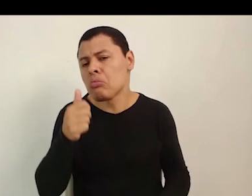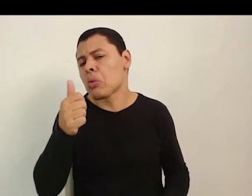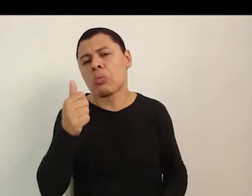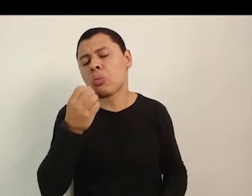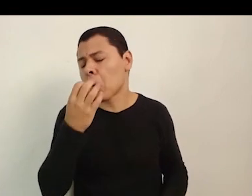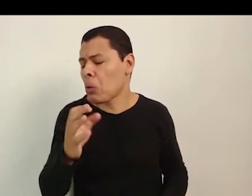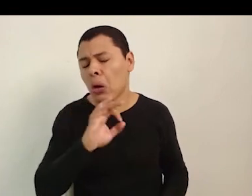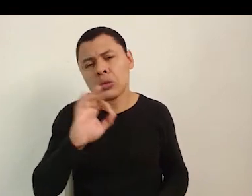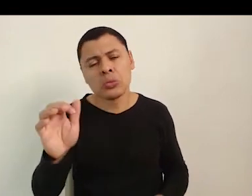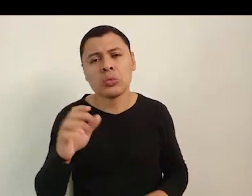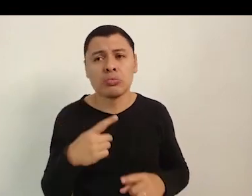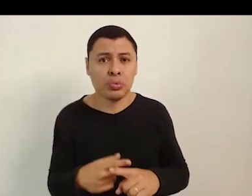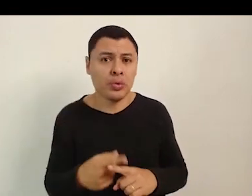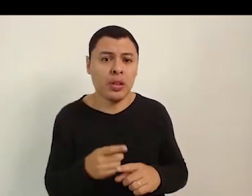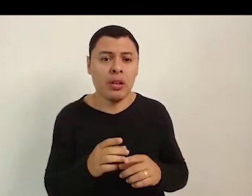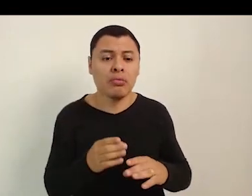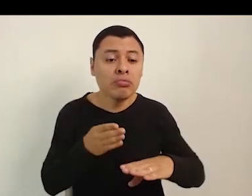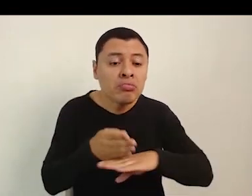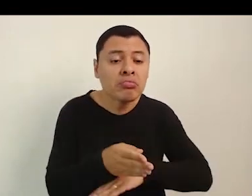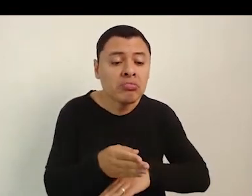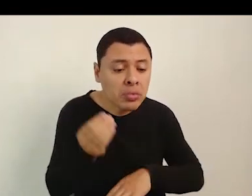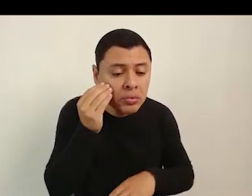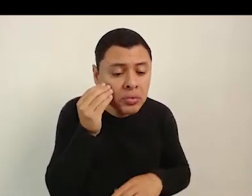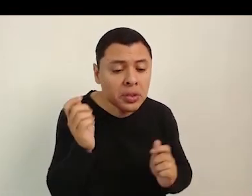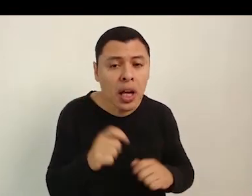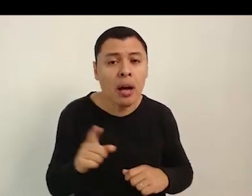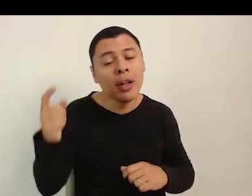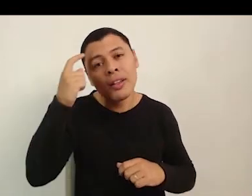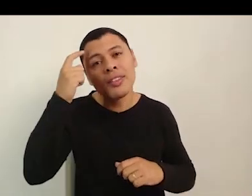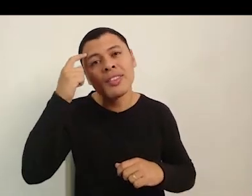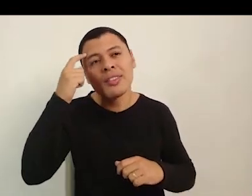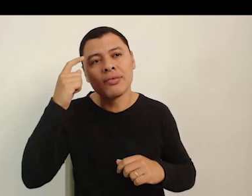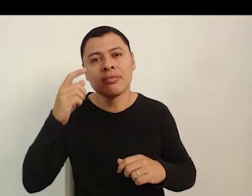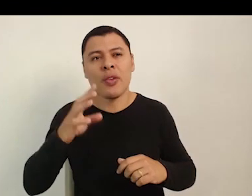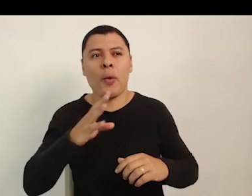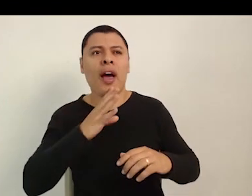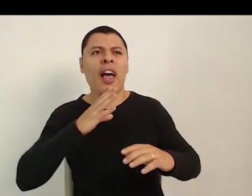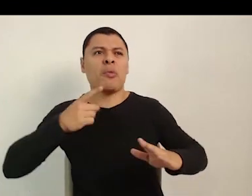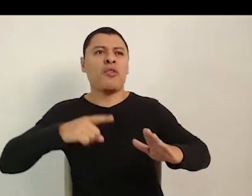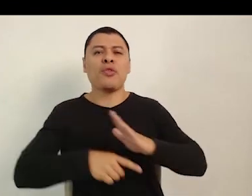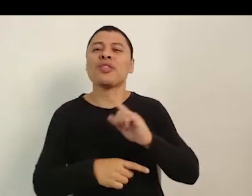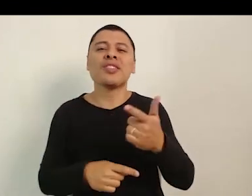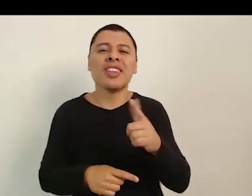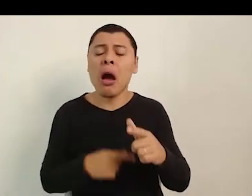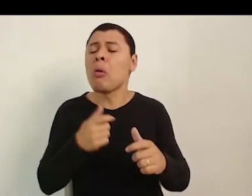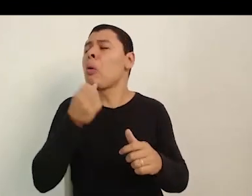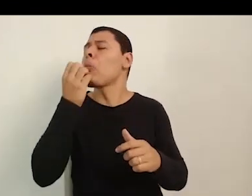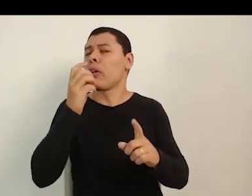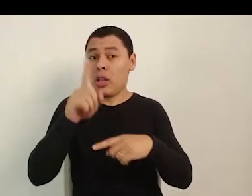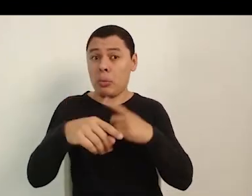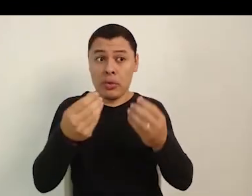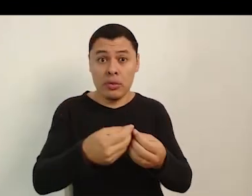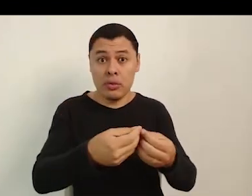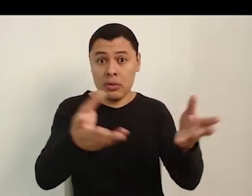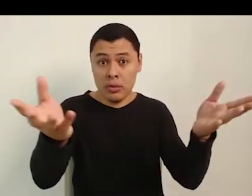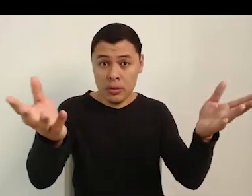ótimo, porque está acessável, e ela tem um mindset como usuário, não como analista de testes, e na hora que você vai passar por uma